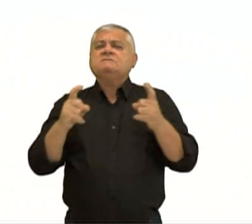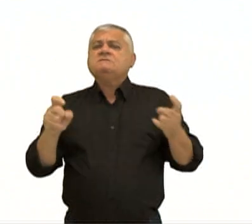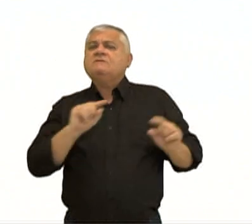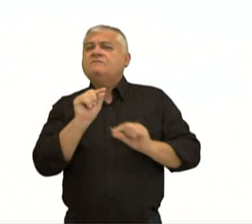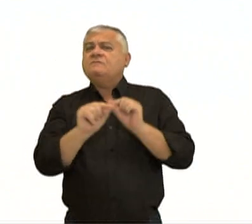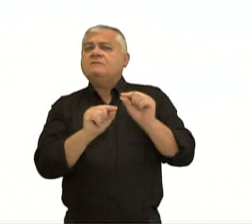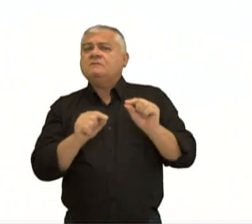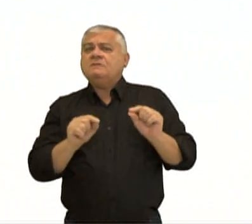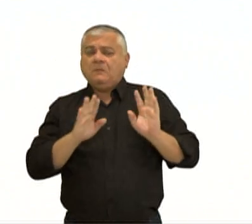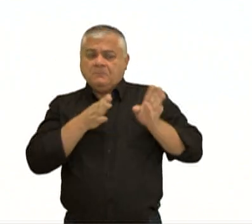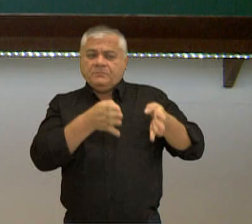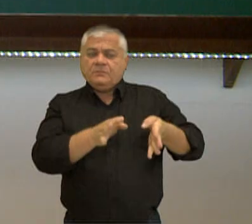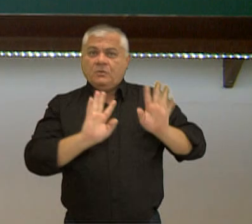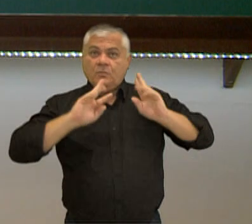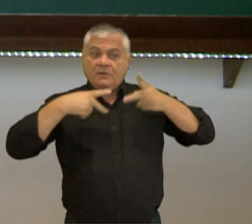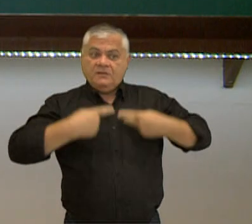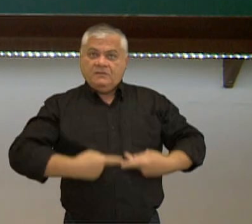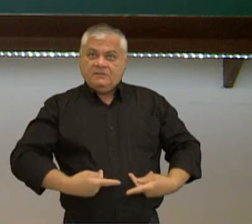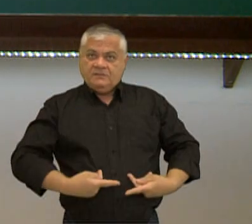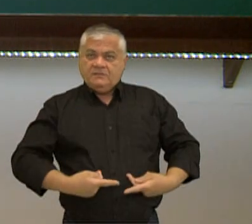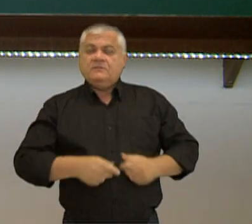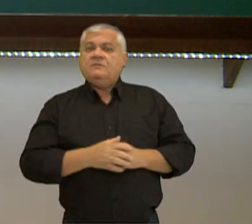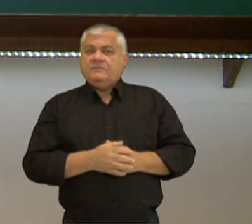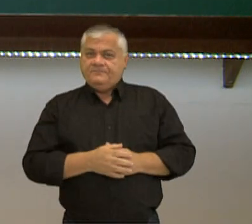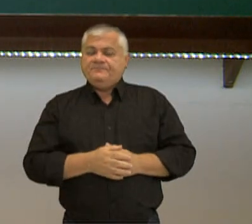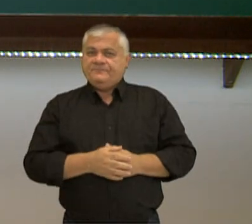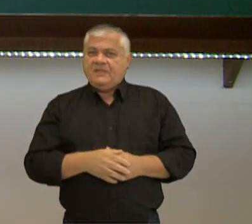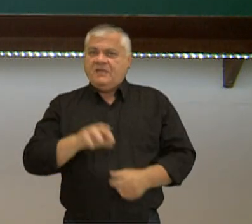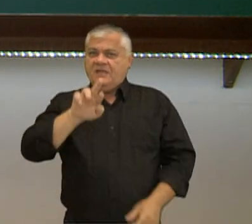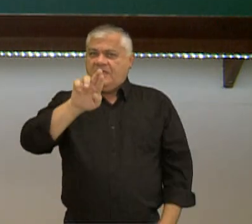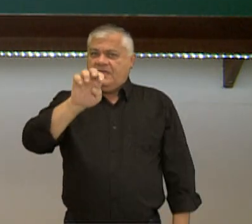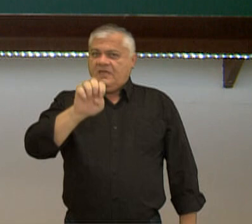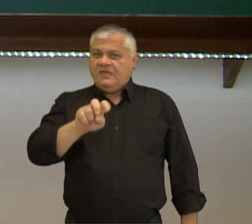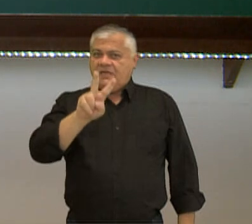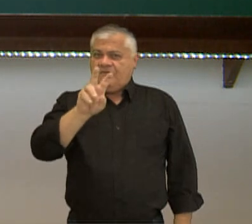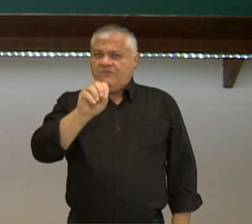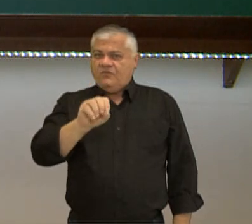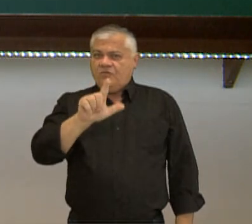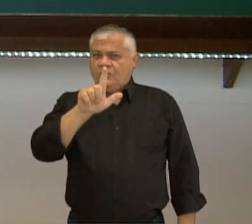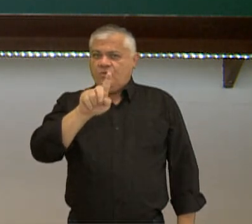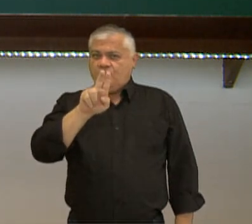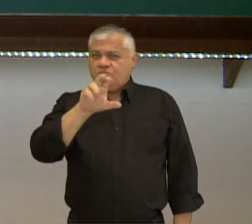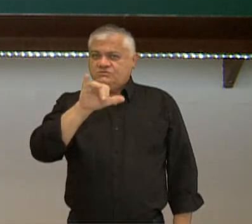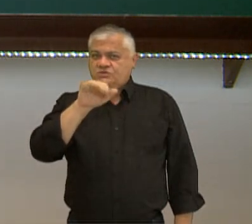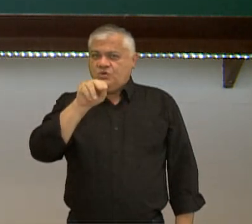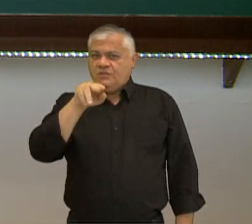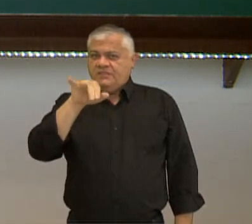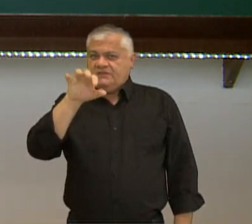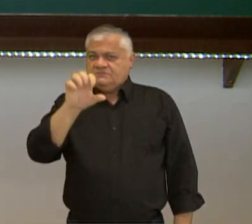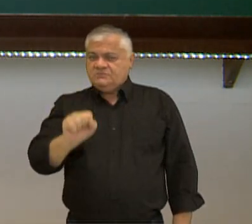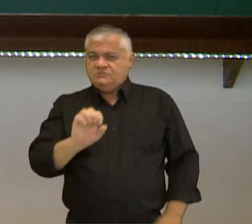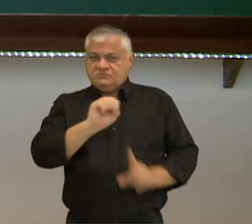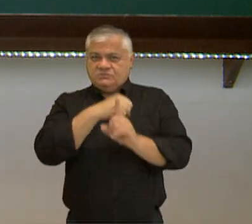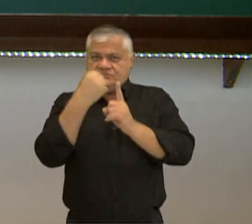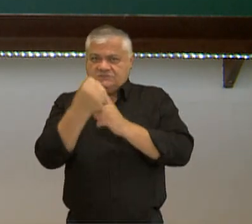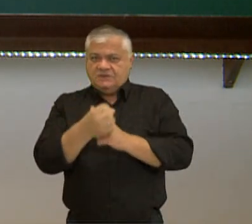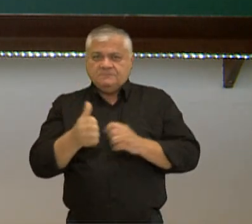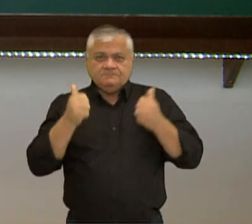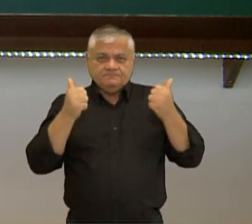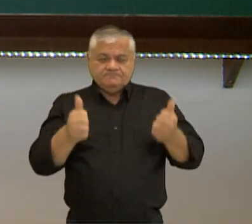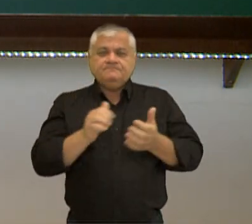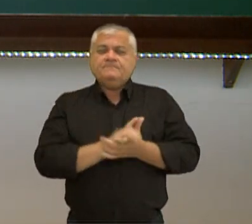humanidade. Essas revoluções dentro do que eu tinha chamado de revolucionismo, né? Social. Maravilha?